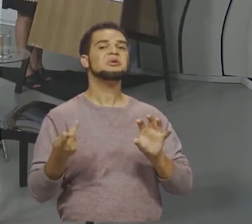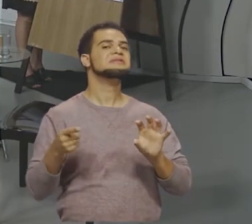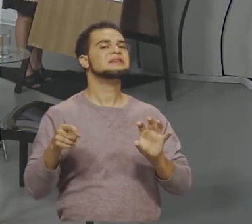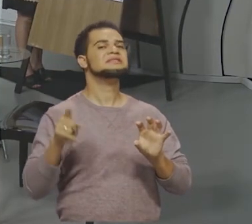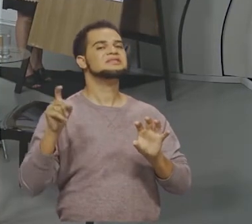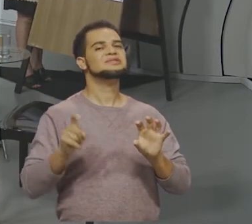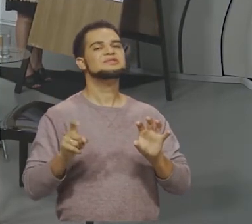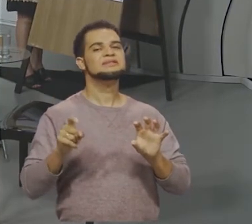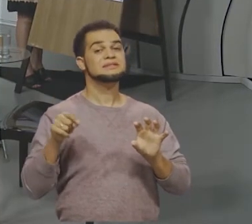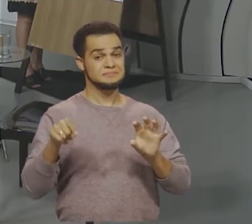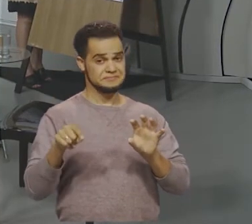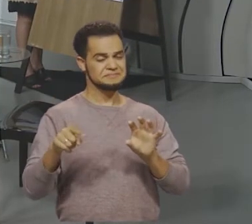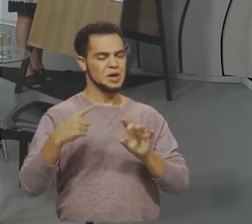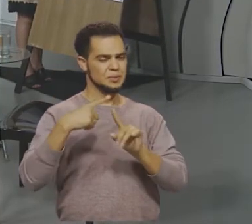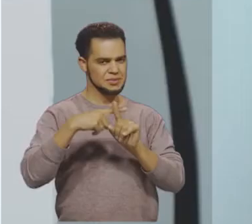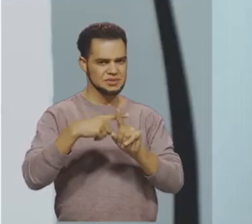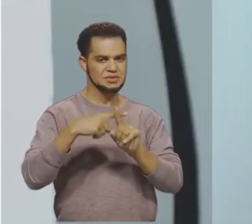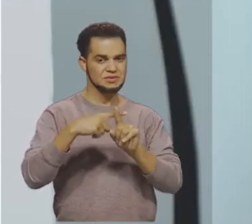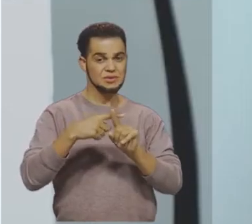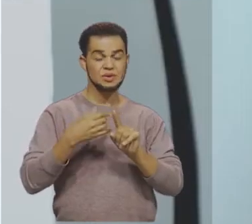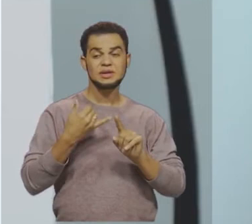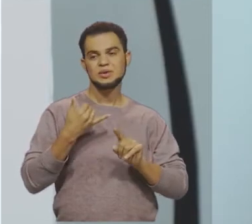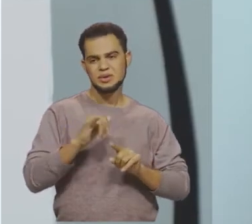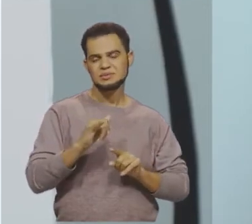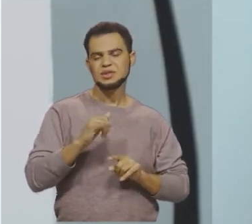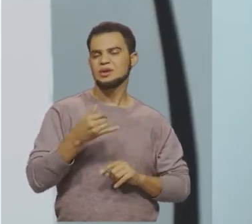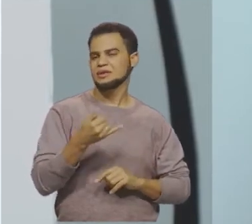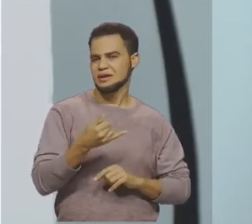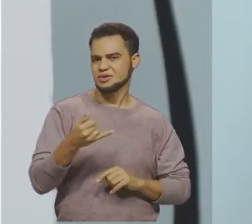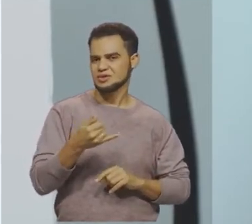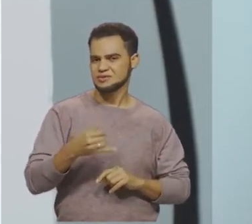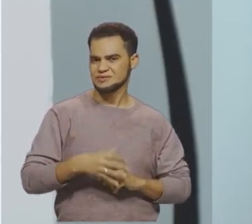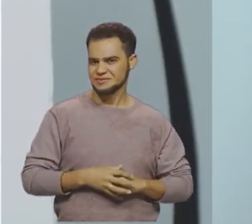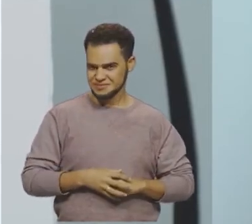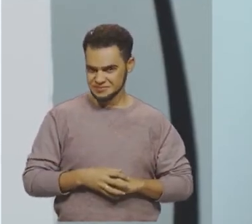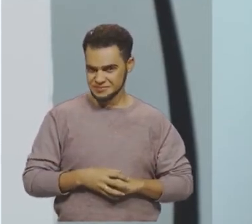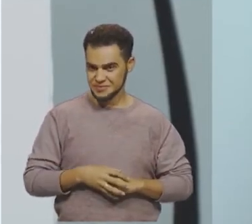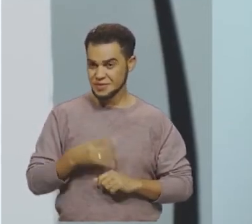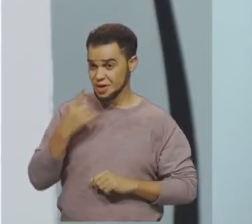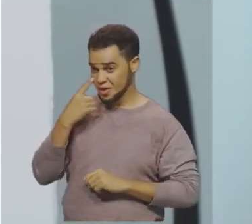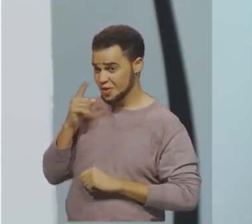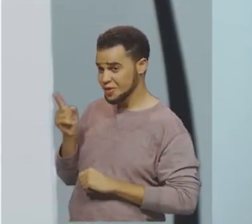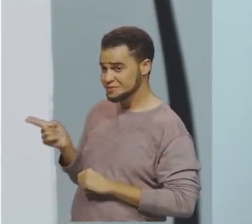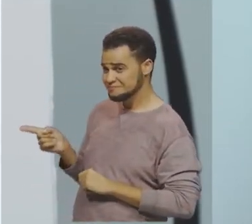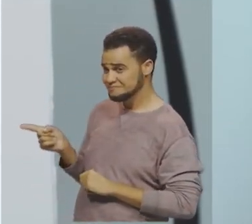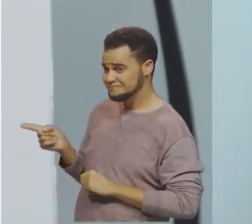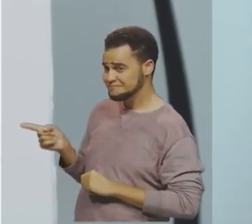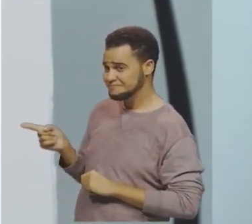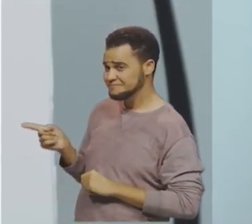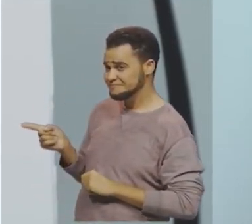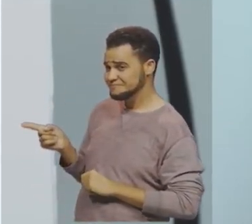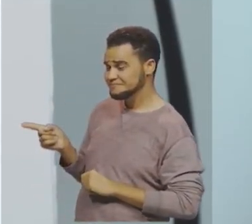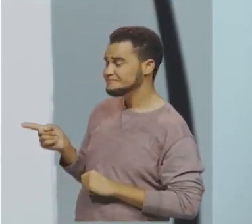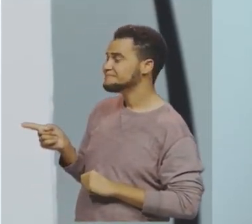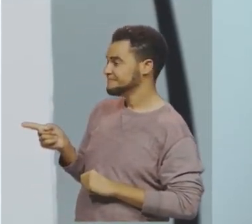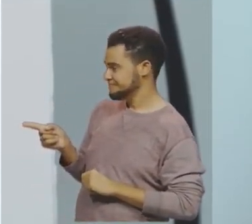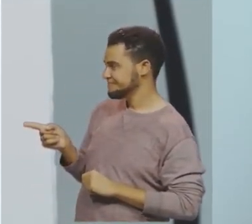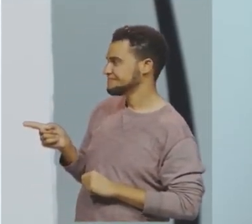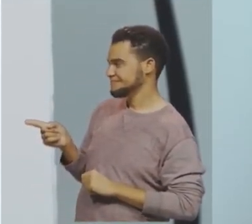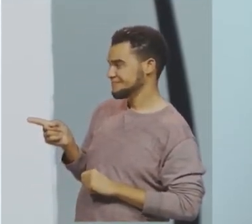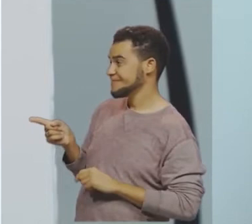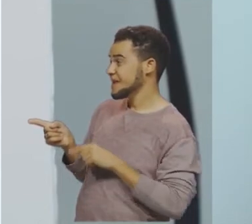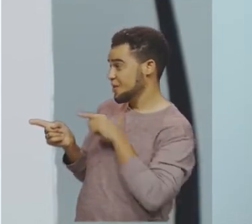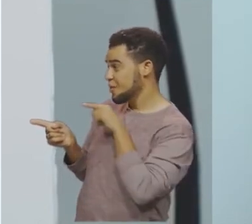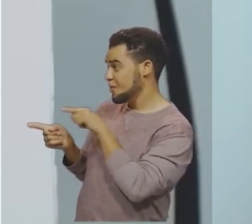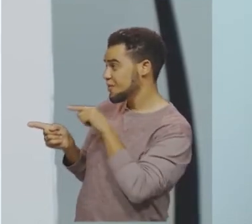é positivo e o y negativo. Então, o plano cartesiano, ele possibilita,